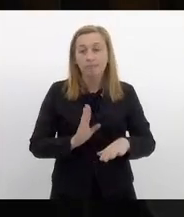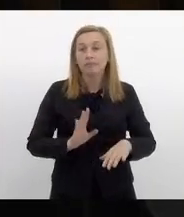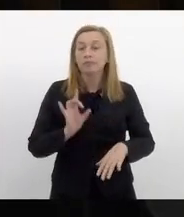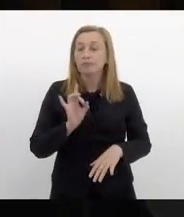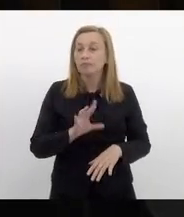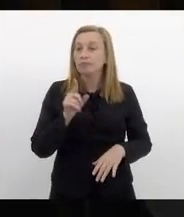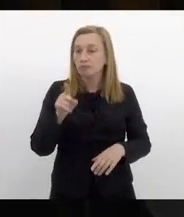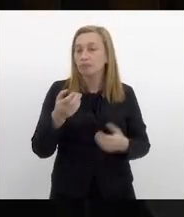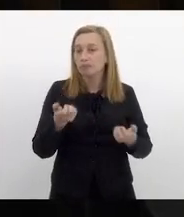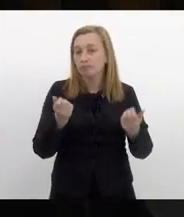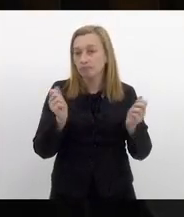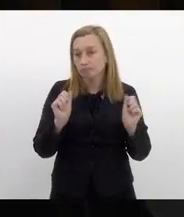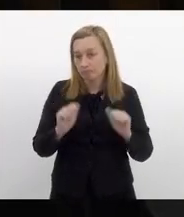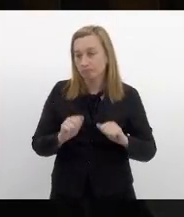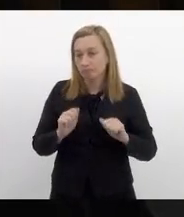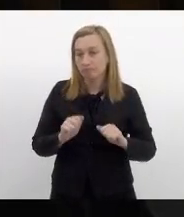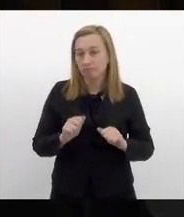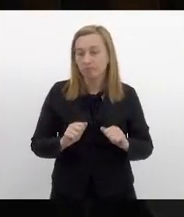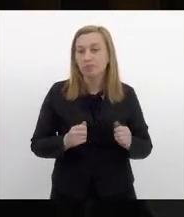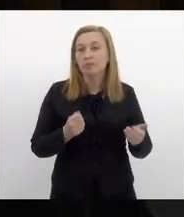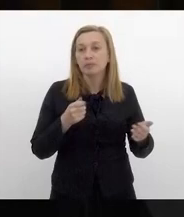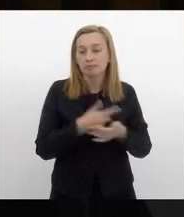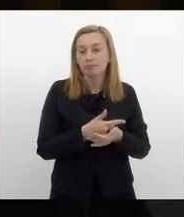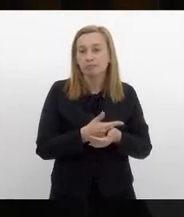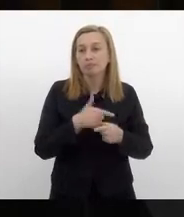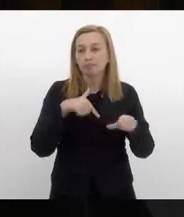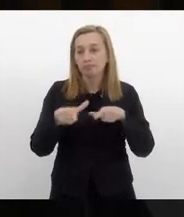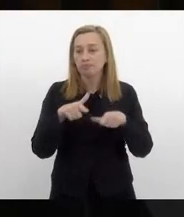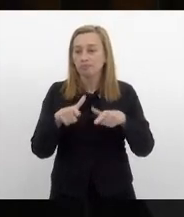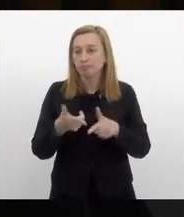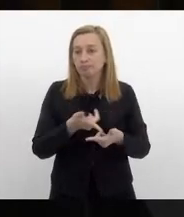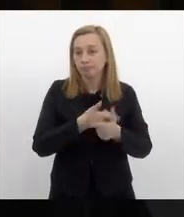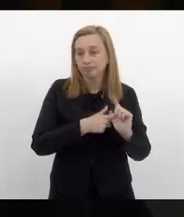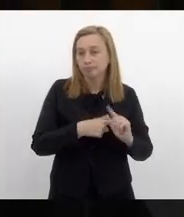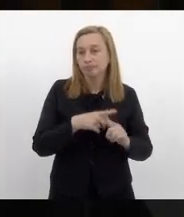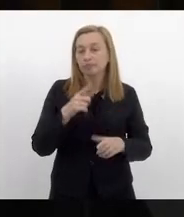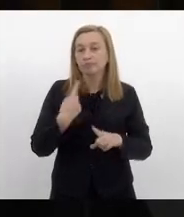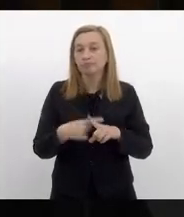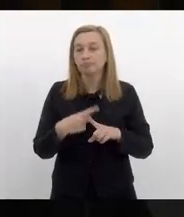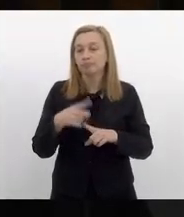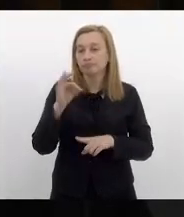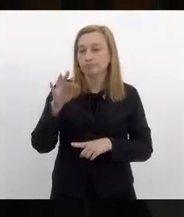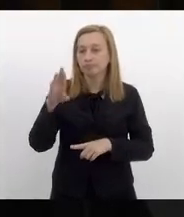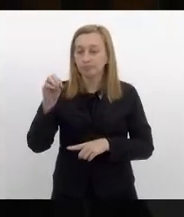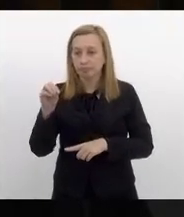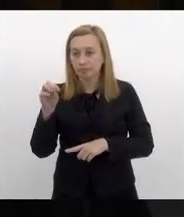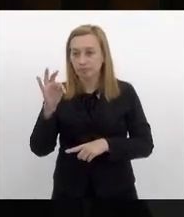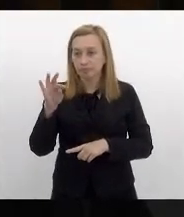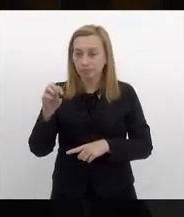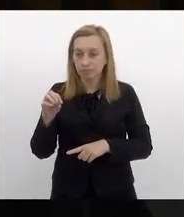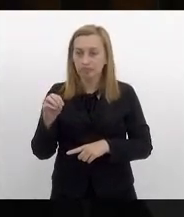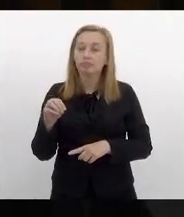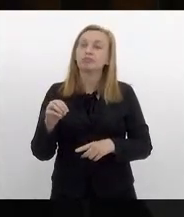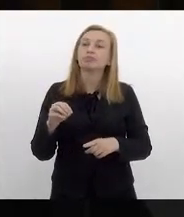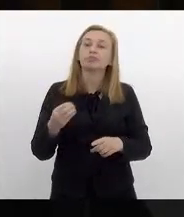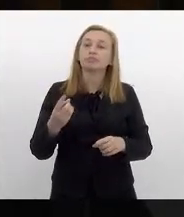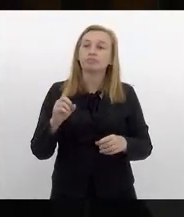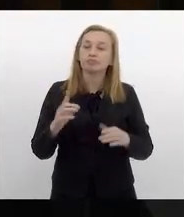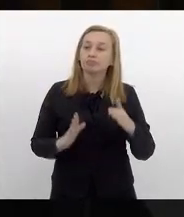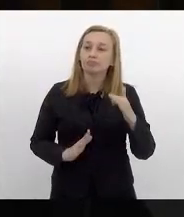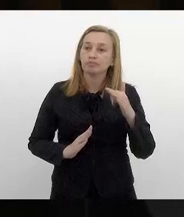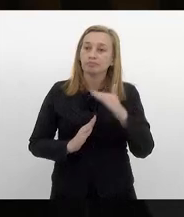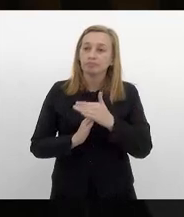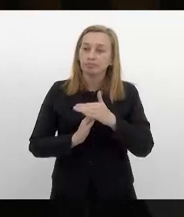pode fazer é pagar o serviço da dívida, porque o teto de gasto não permite. Veja